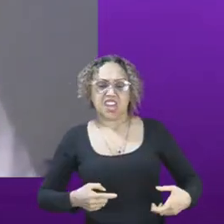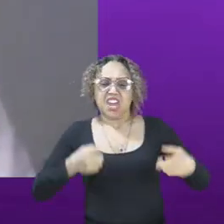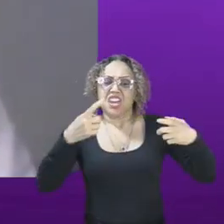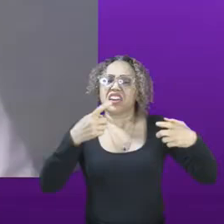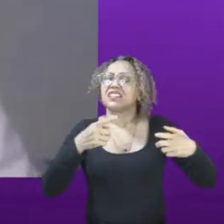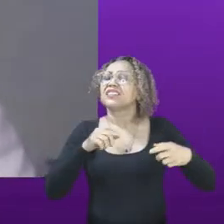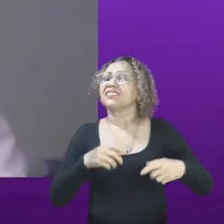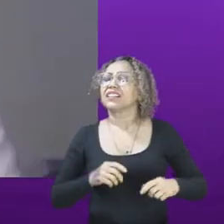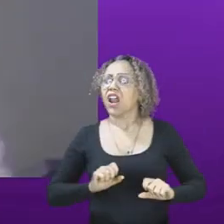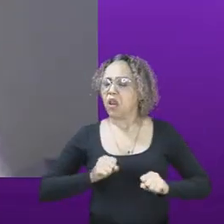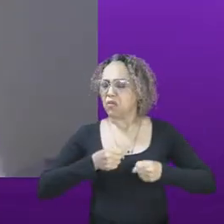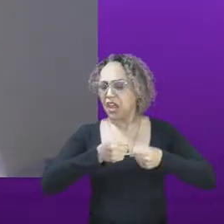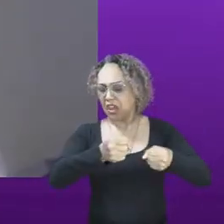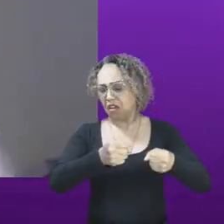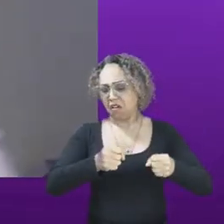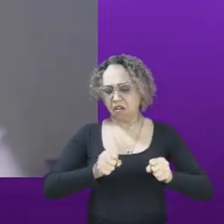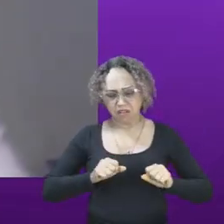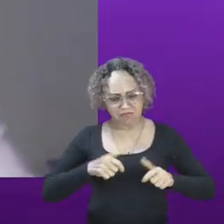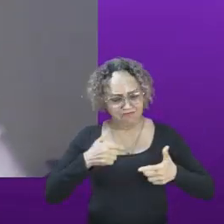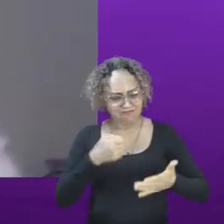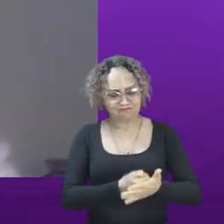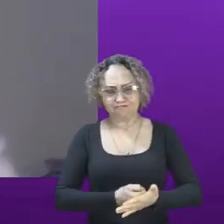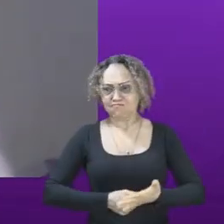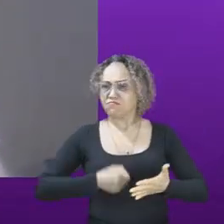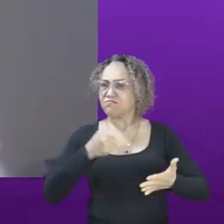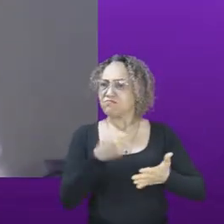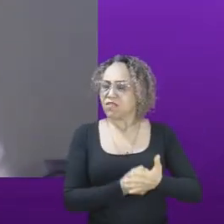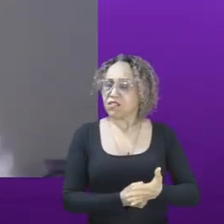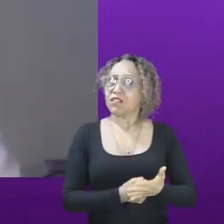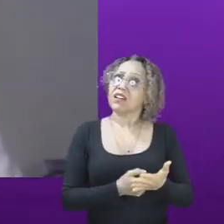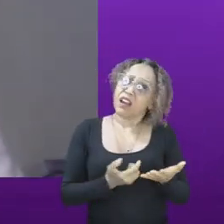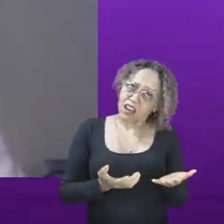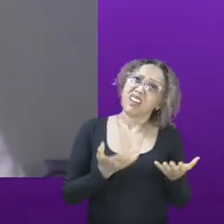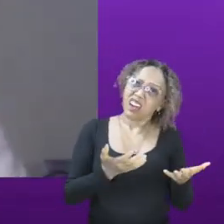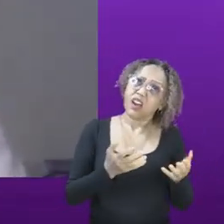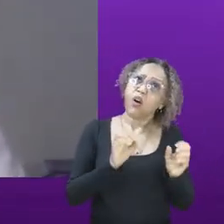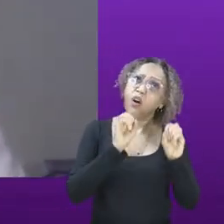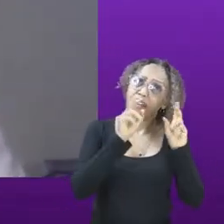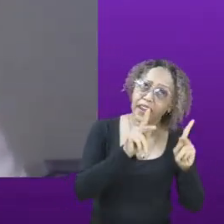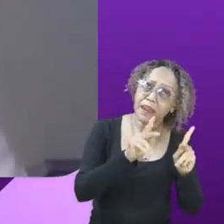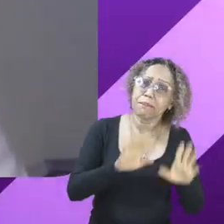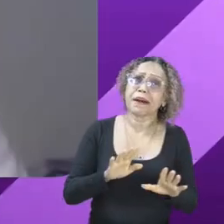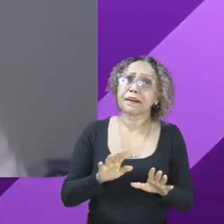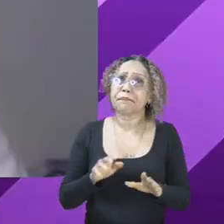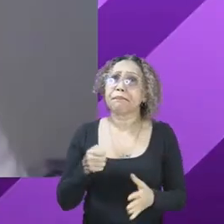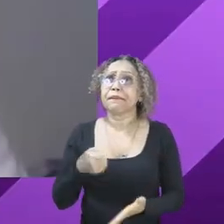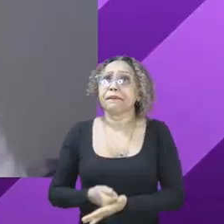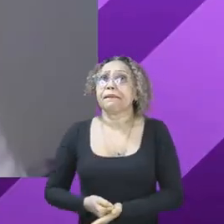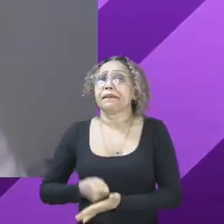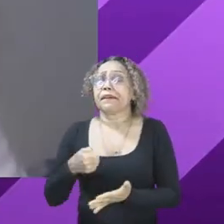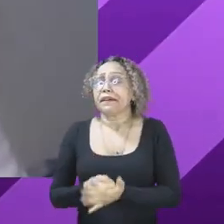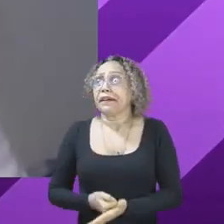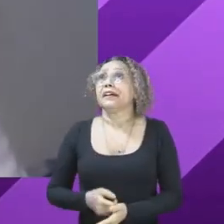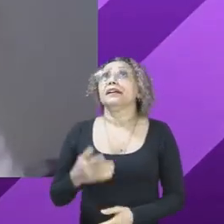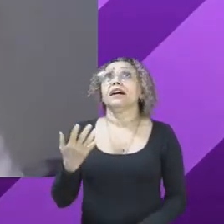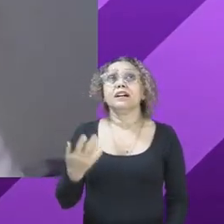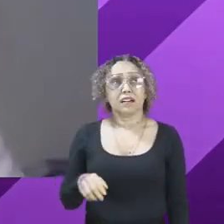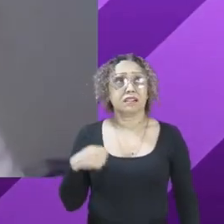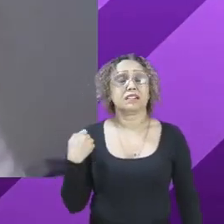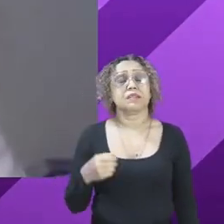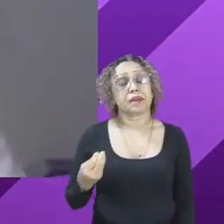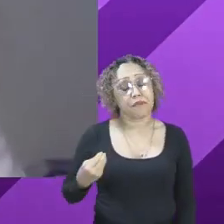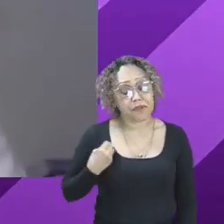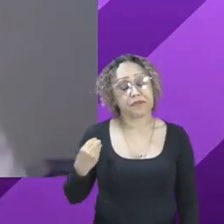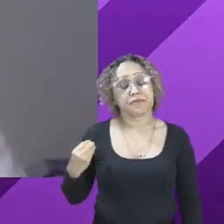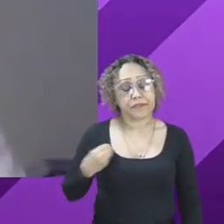tudo bem, né? Mas ser guerreira como condição de viver é extremamente cansativo, é adoecedor e leva à